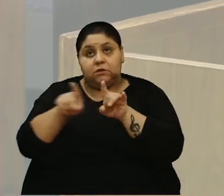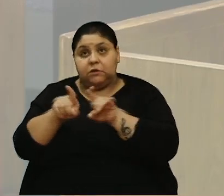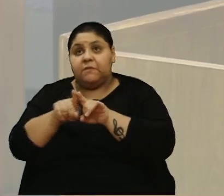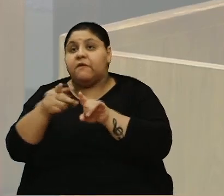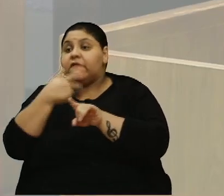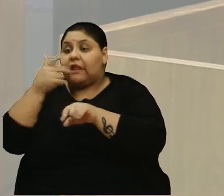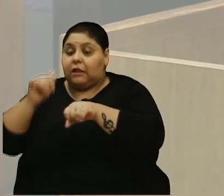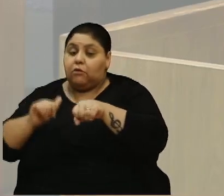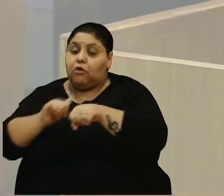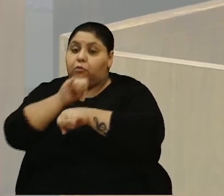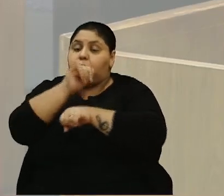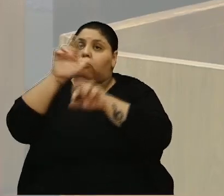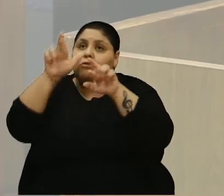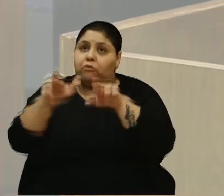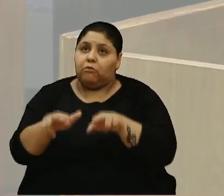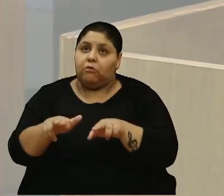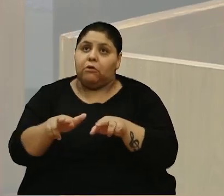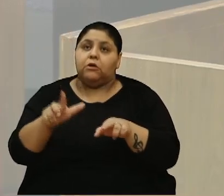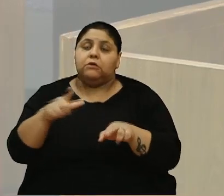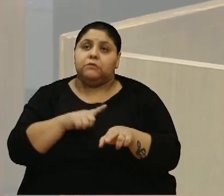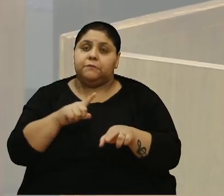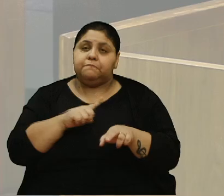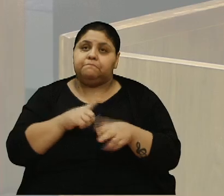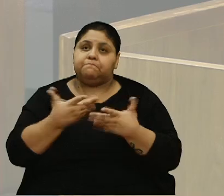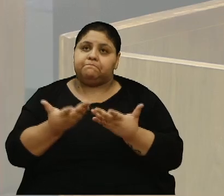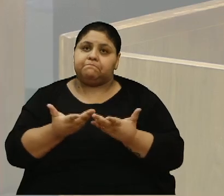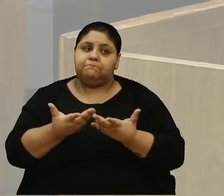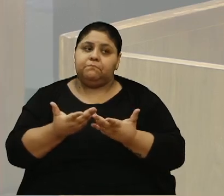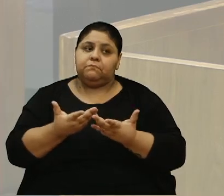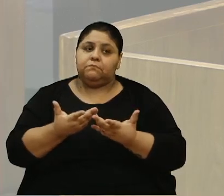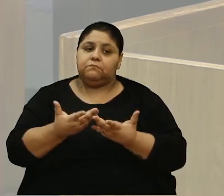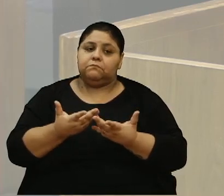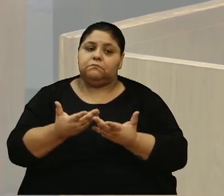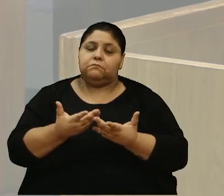aeroporto regional, do quanto ele tem sido